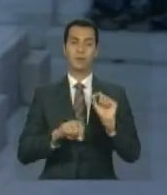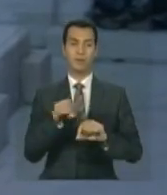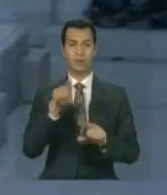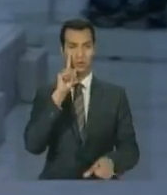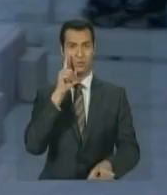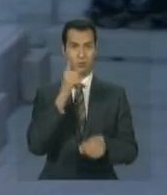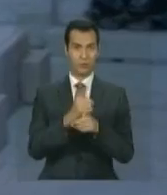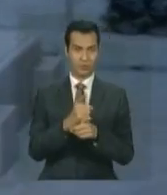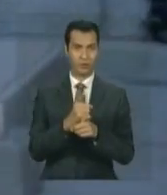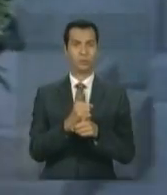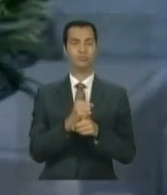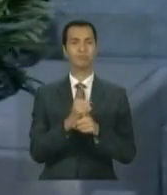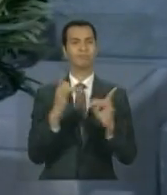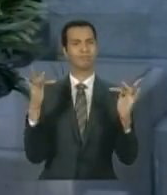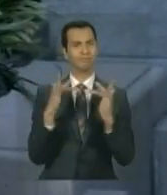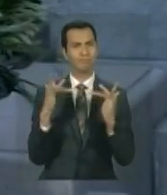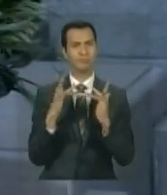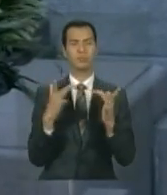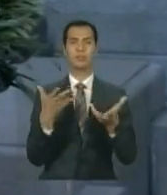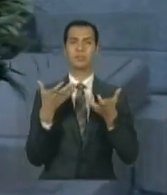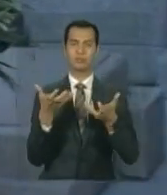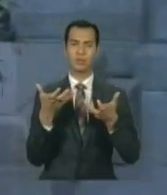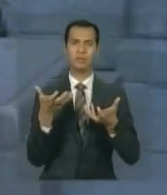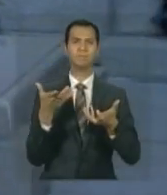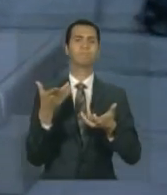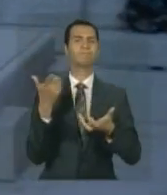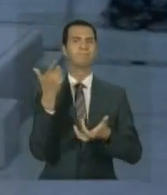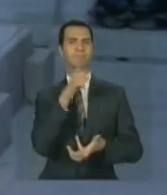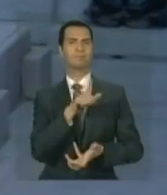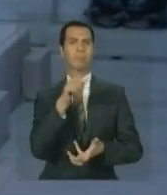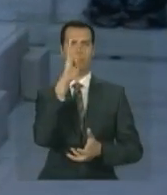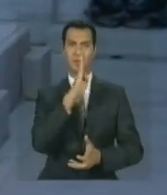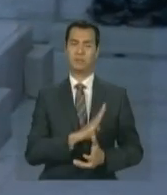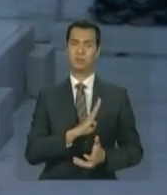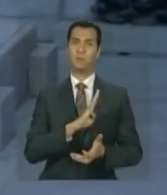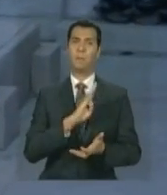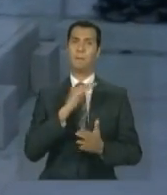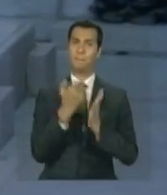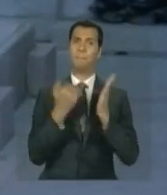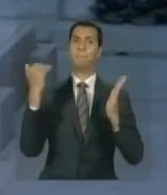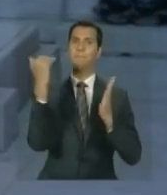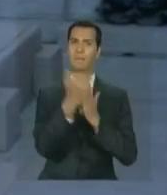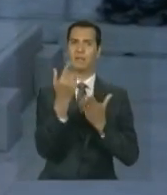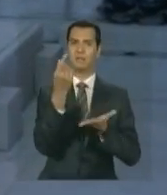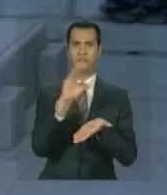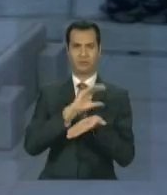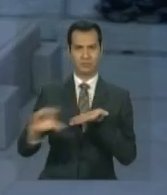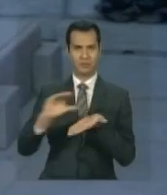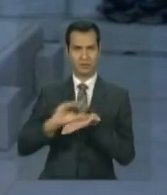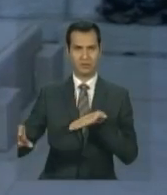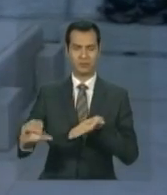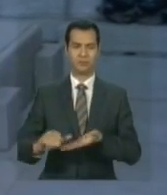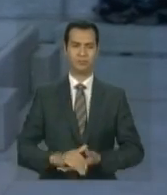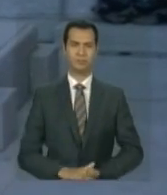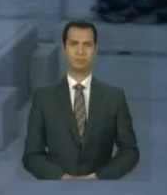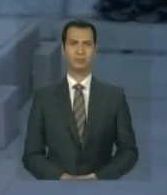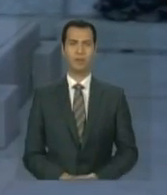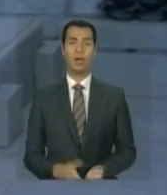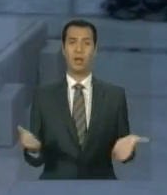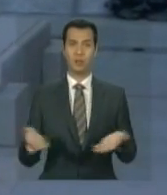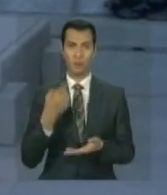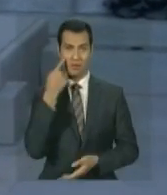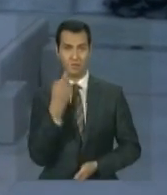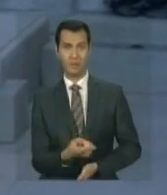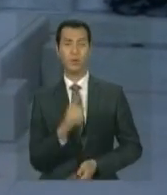tentar aumentar a possibilidade de investimento do Brasil. E agora, uma homenagem que a presidenta Dilma Rousseff presta